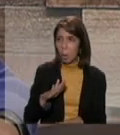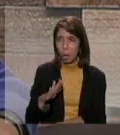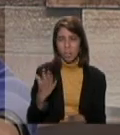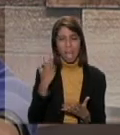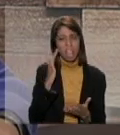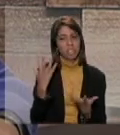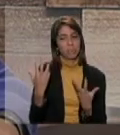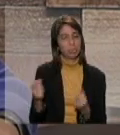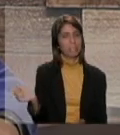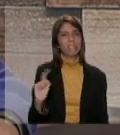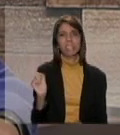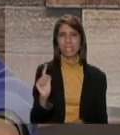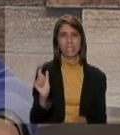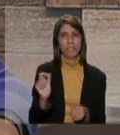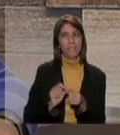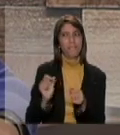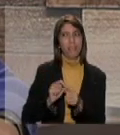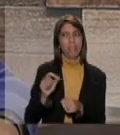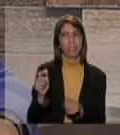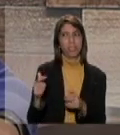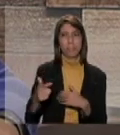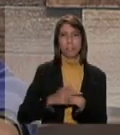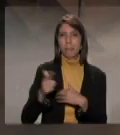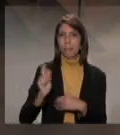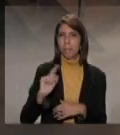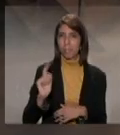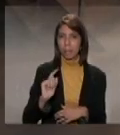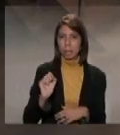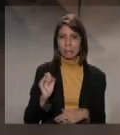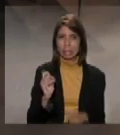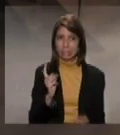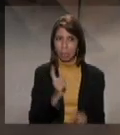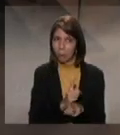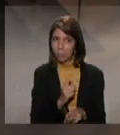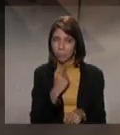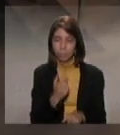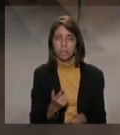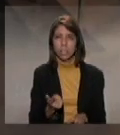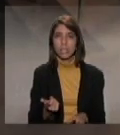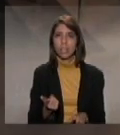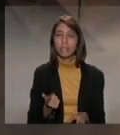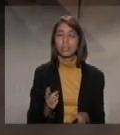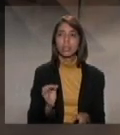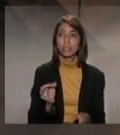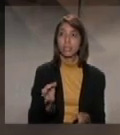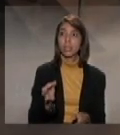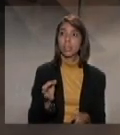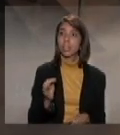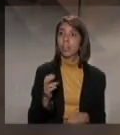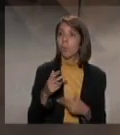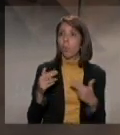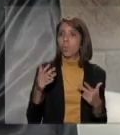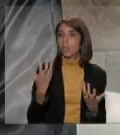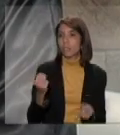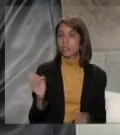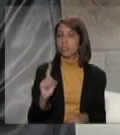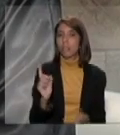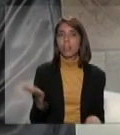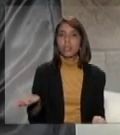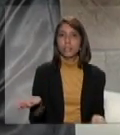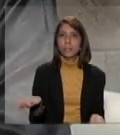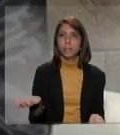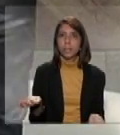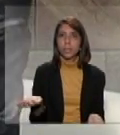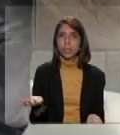conseguiria fazer. Deve ser realmente difícil. Se você não encontrar nada, deve ser muito difícil. Muito difícil. É verdade. Tem coisas que eu não